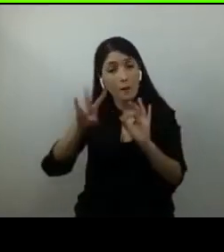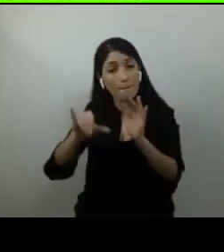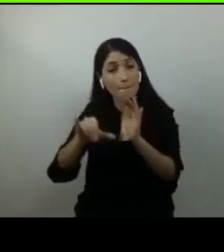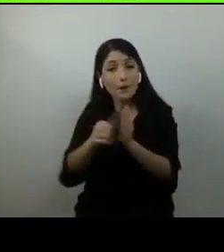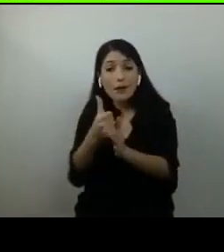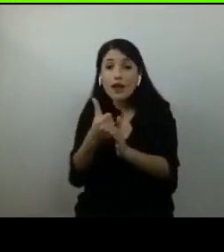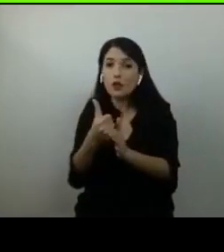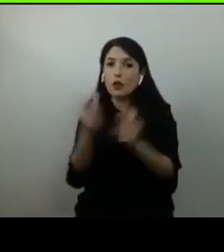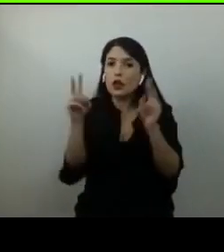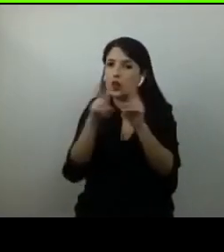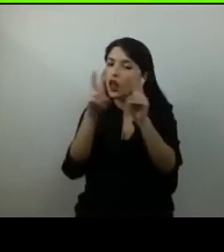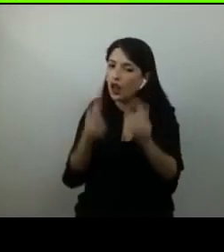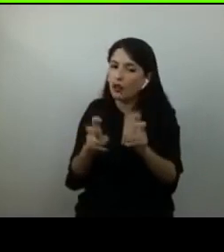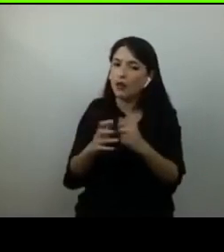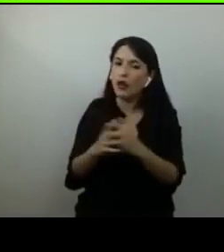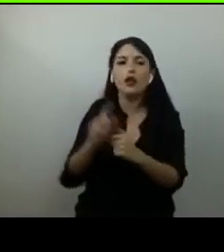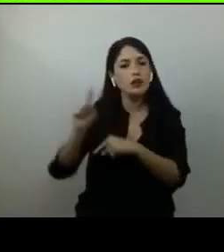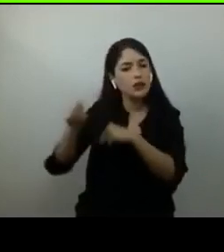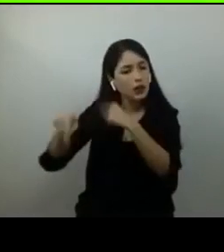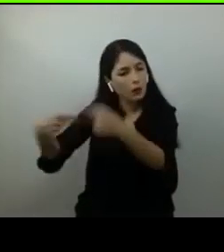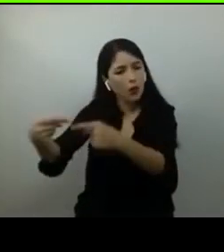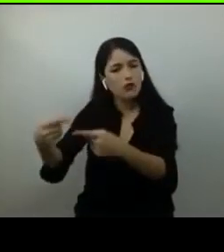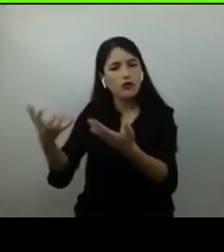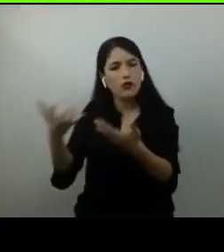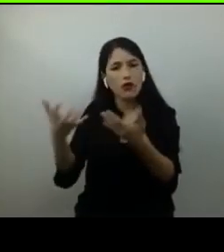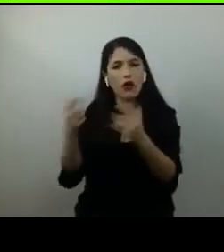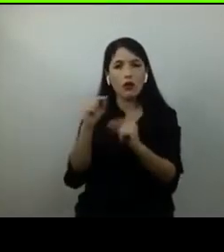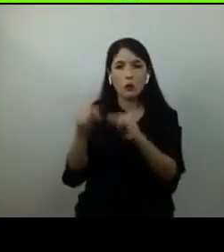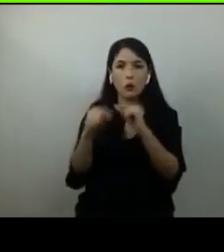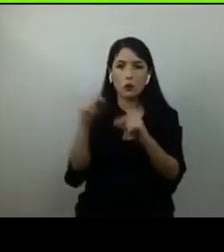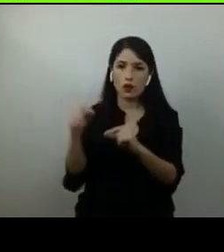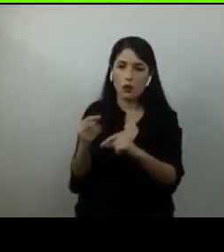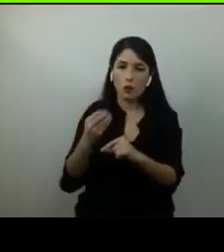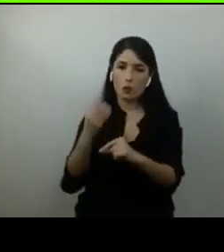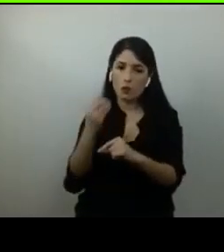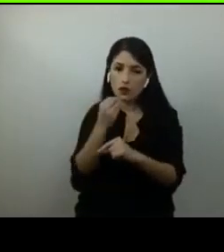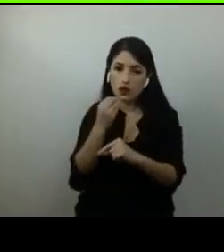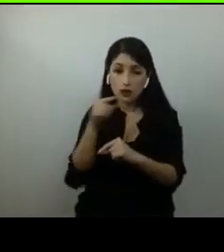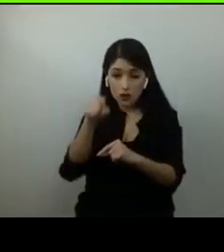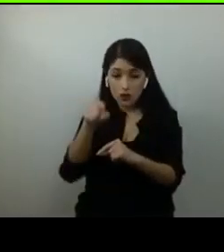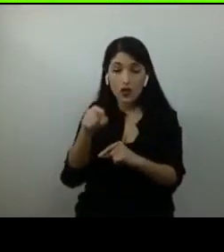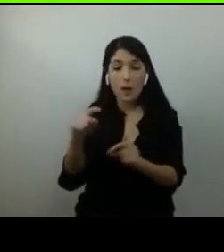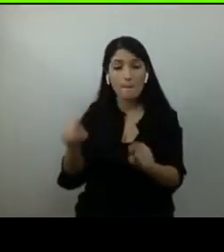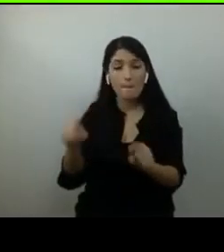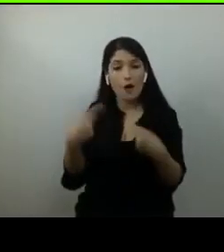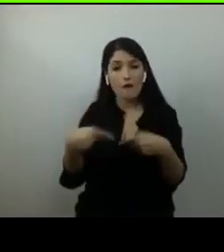tá? Depois eu quero, Felipe, claro, por oportunidade até da sua provocação, voltar